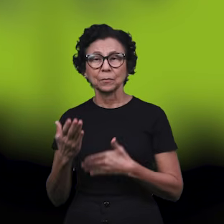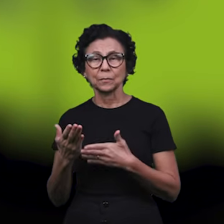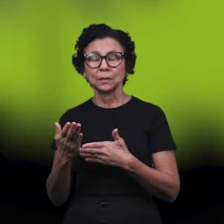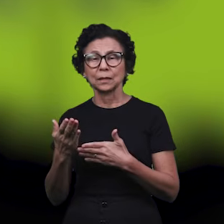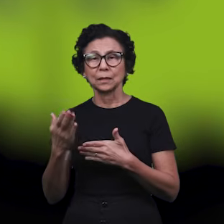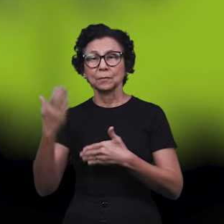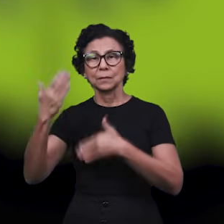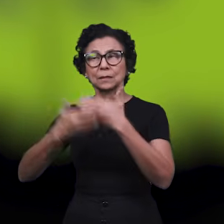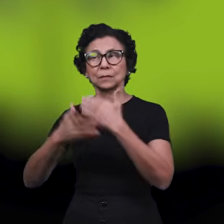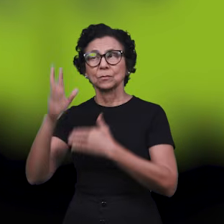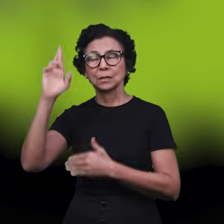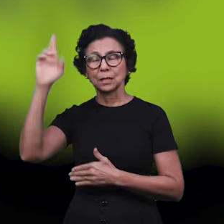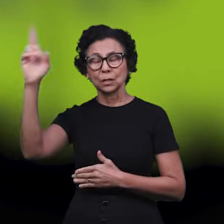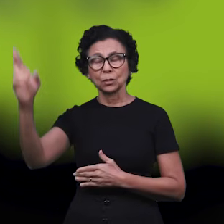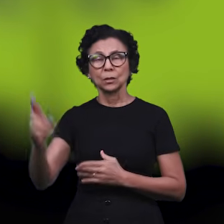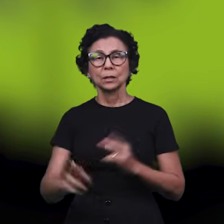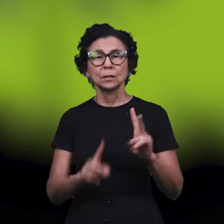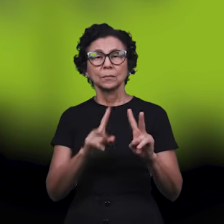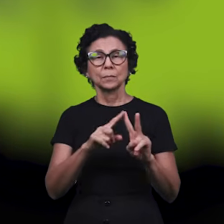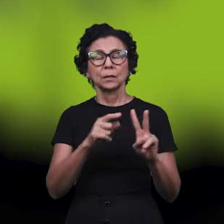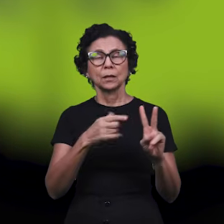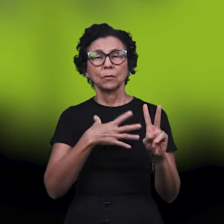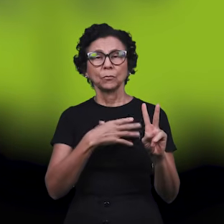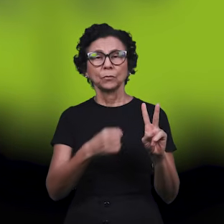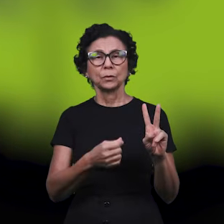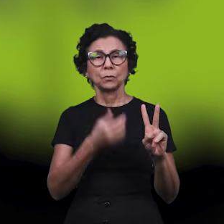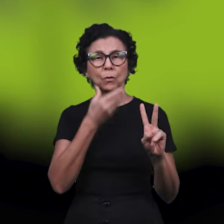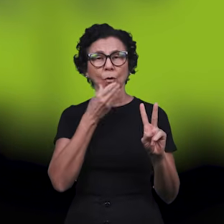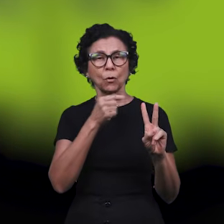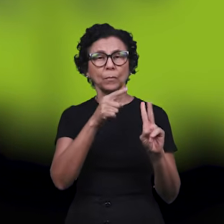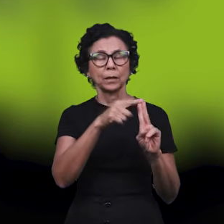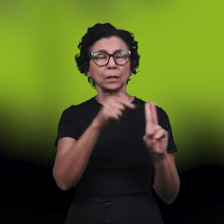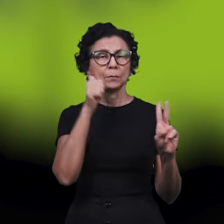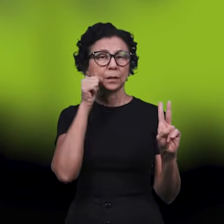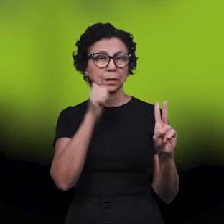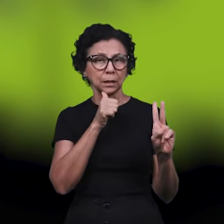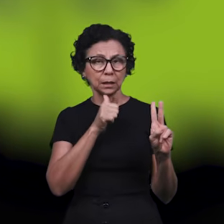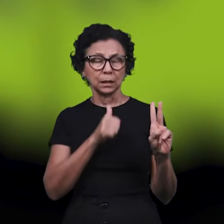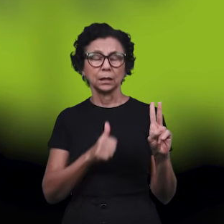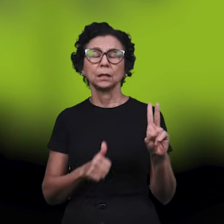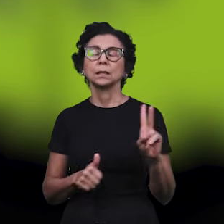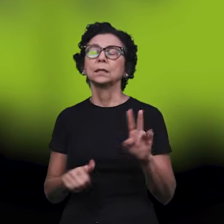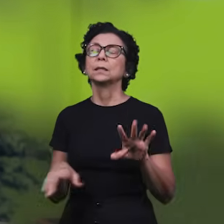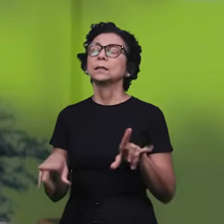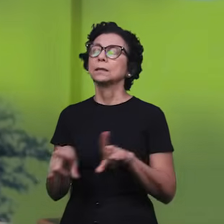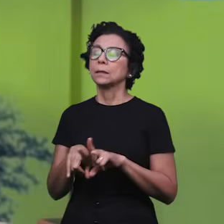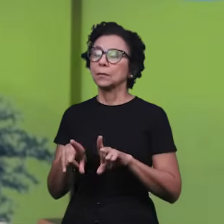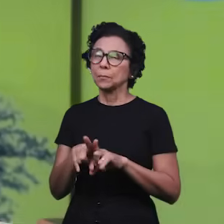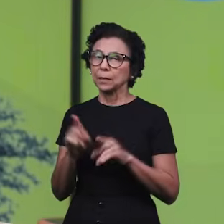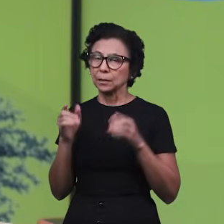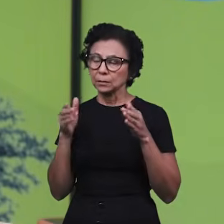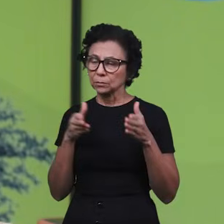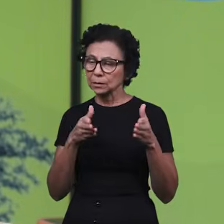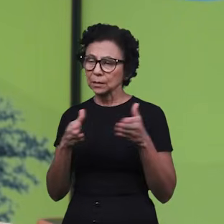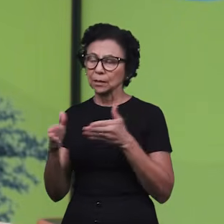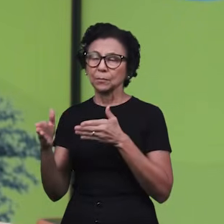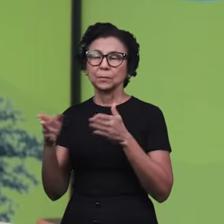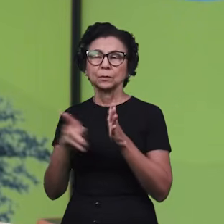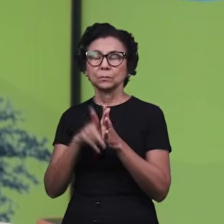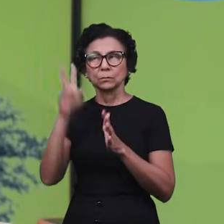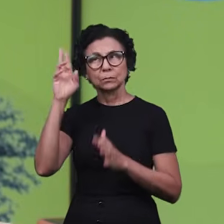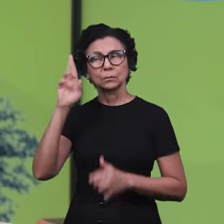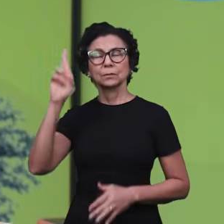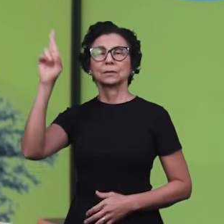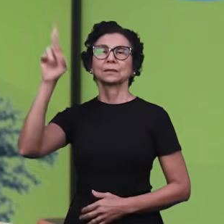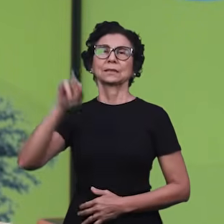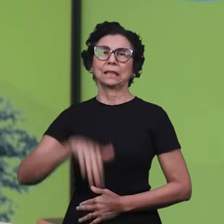e o Miguelzinho, que também nos auxiliam na realização da obra. Estamos educando eles nos caminhos do Senhor, e falar de